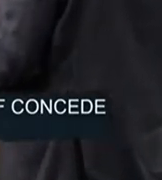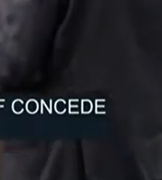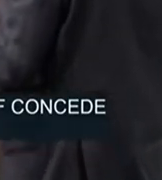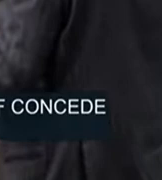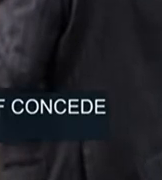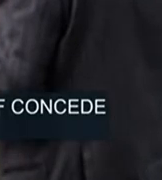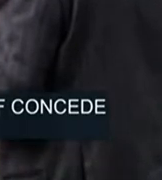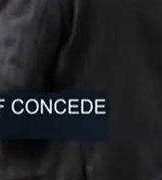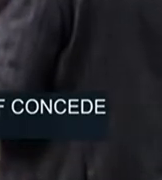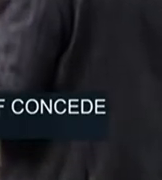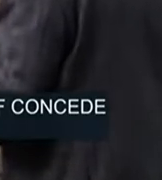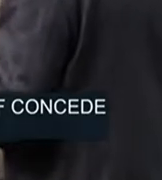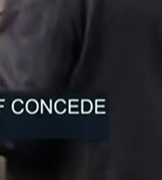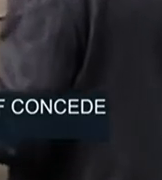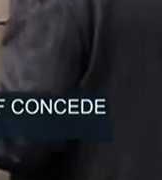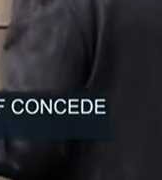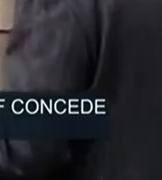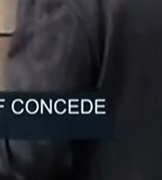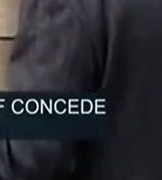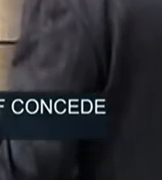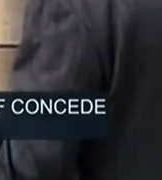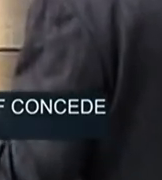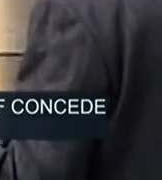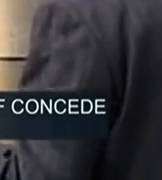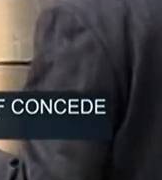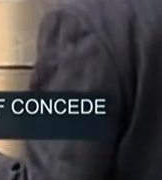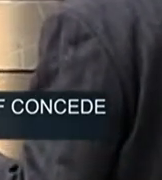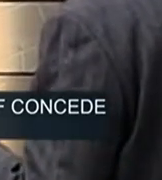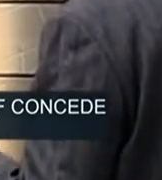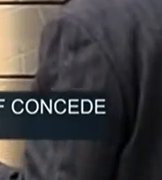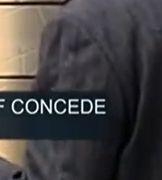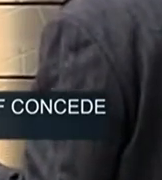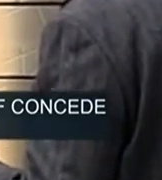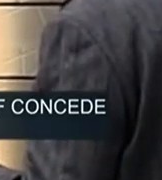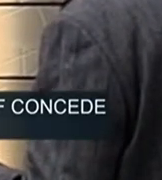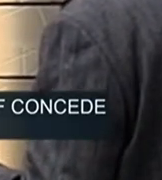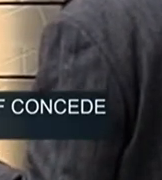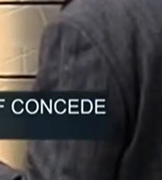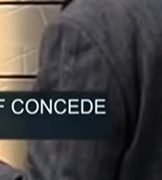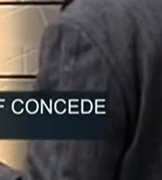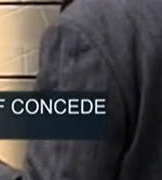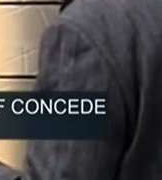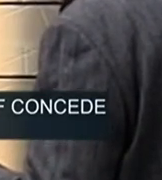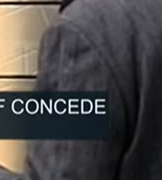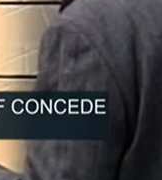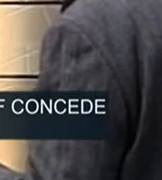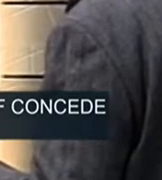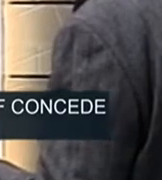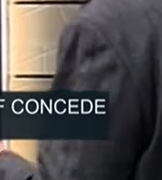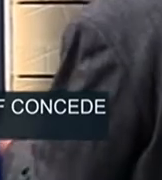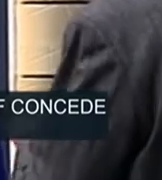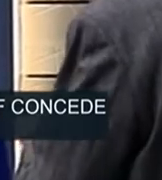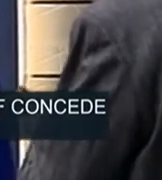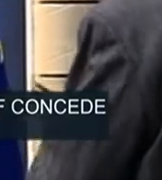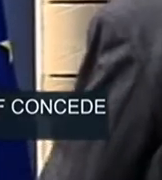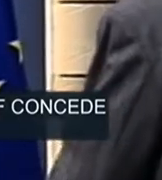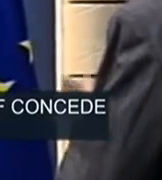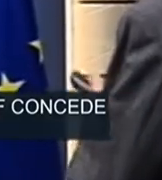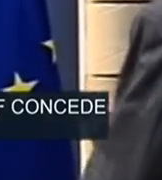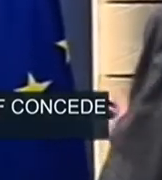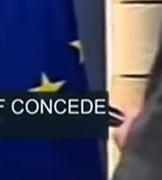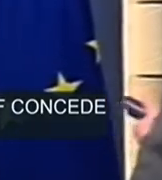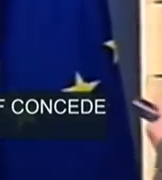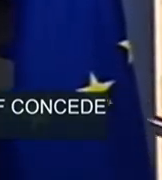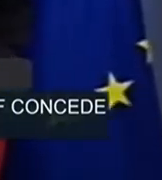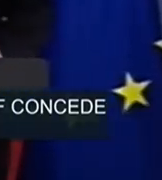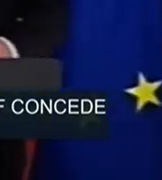menos, desde que a senhora é presidente, para políticas concretas de apoio ao crescimento e ao progresso dos países. E ao presidente Rajoy,